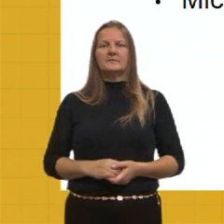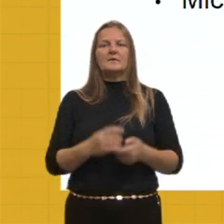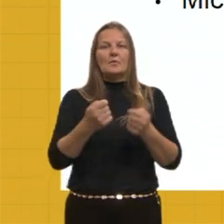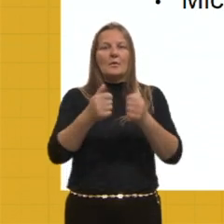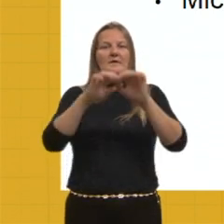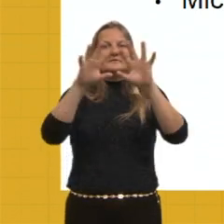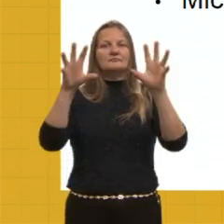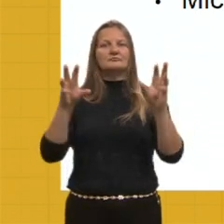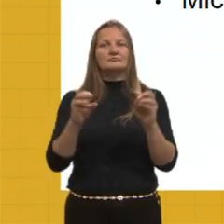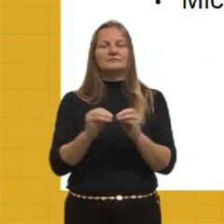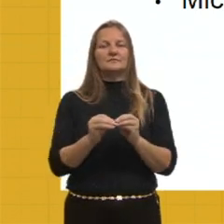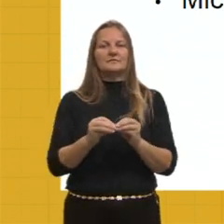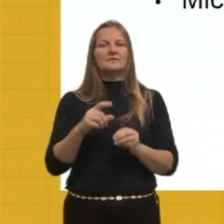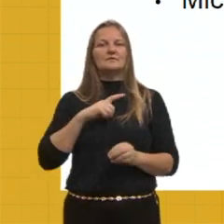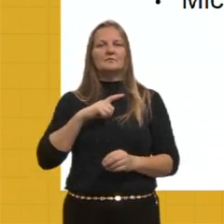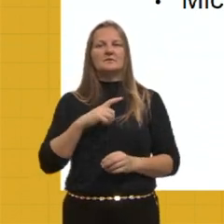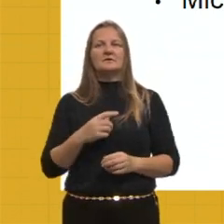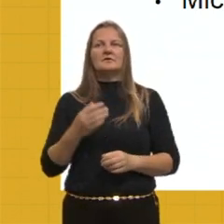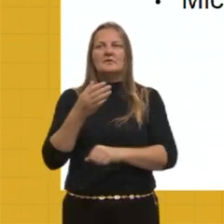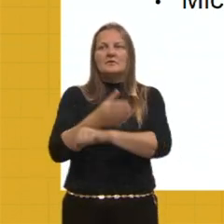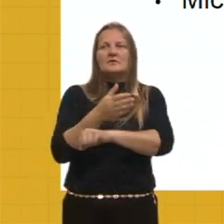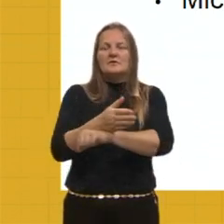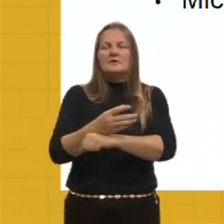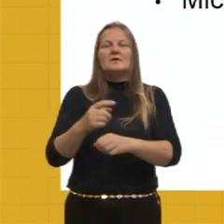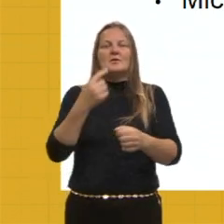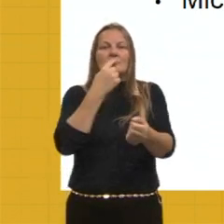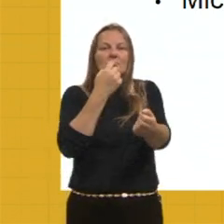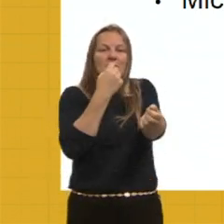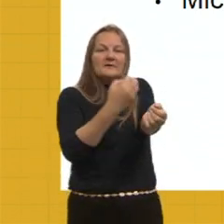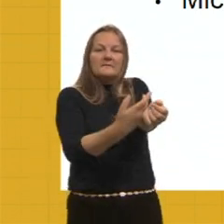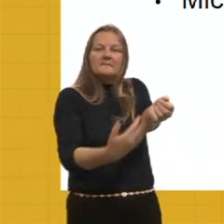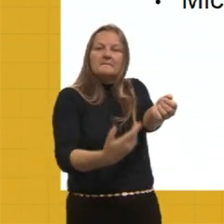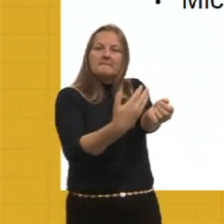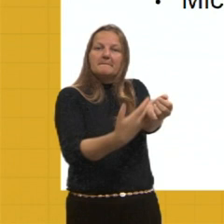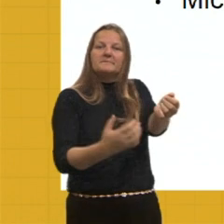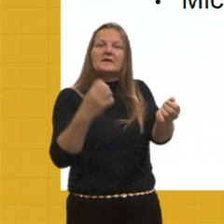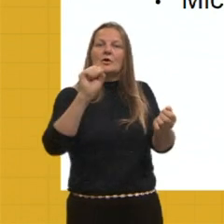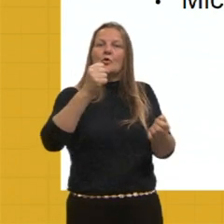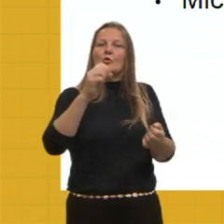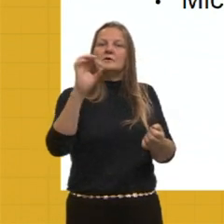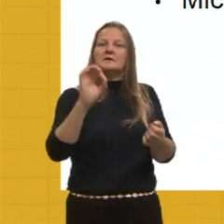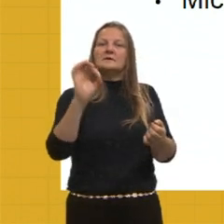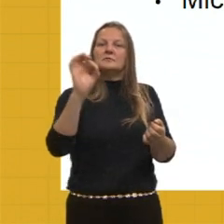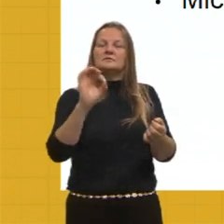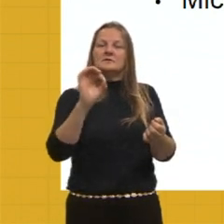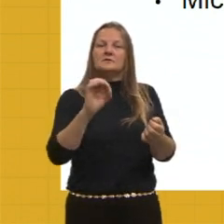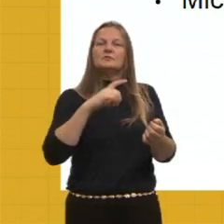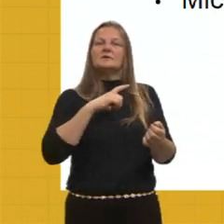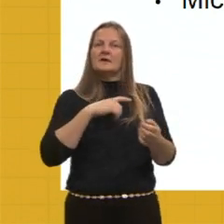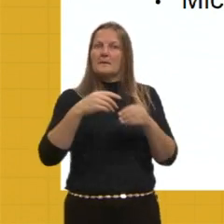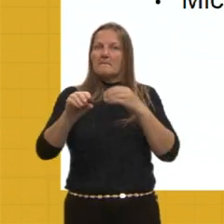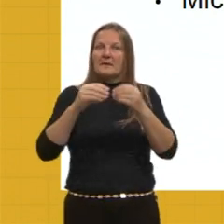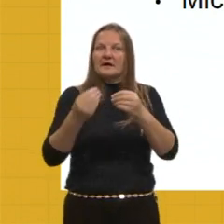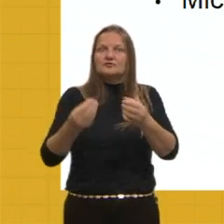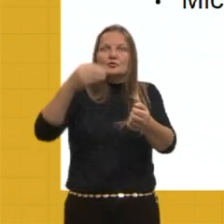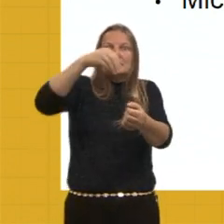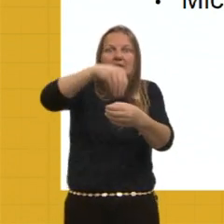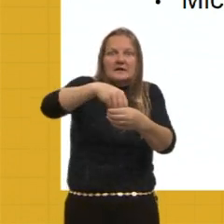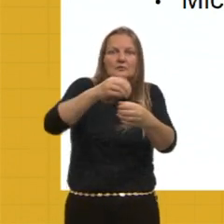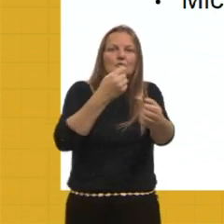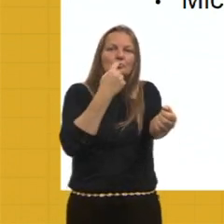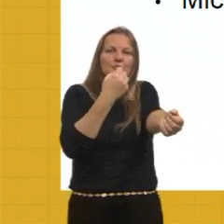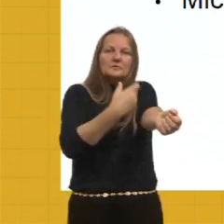sua presença já foi confirmada na corrente sanguínea em 80% dos voluntários que se ofereceram então para pesquisa